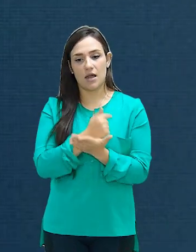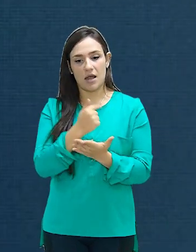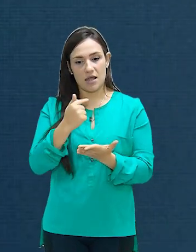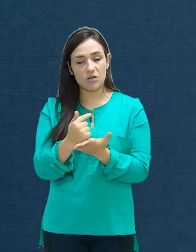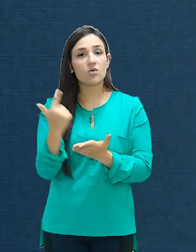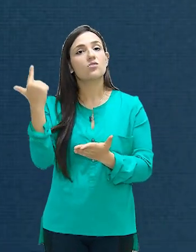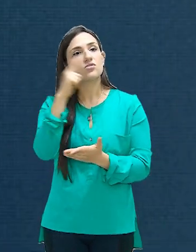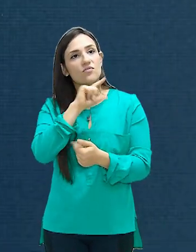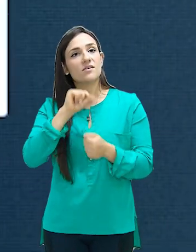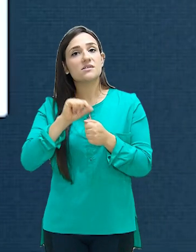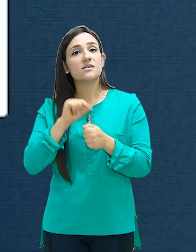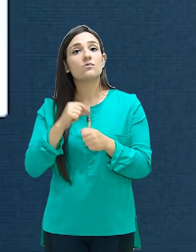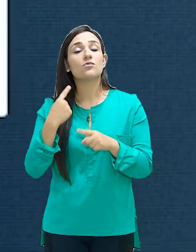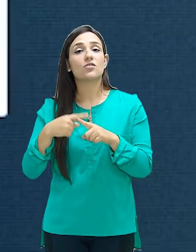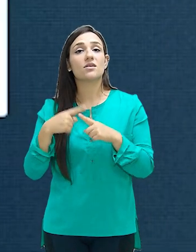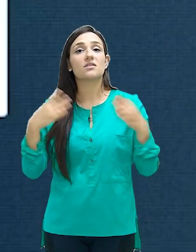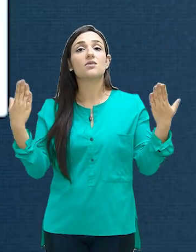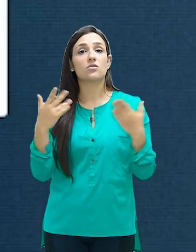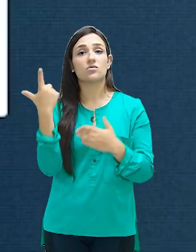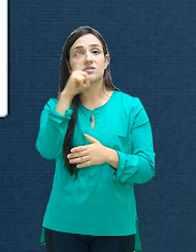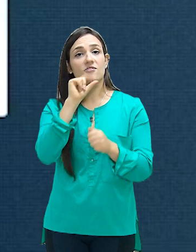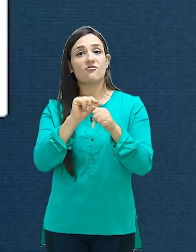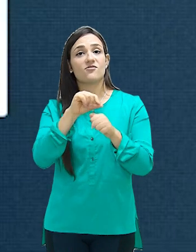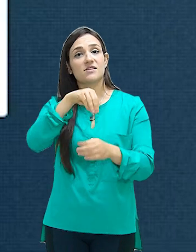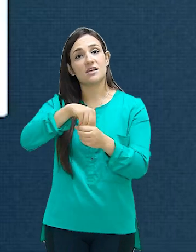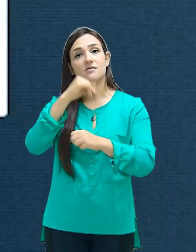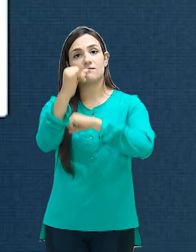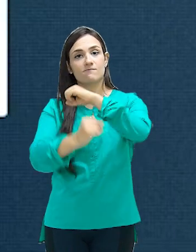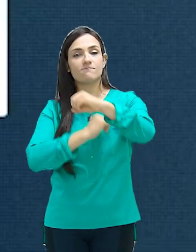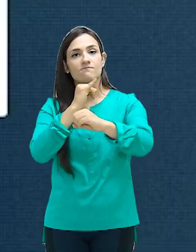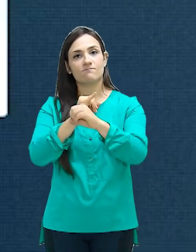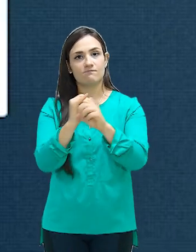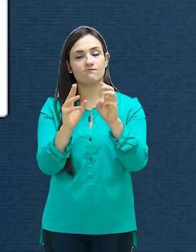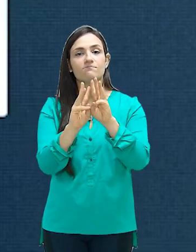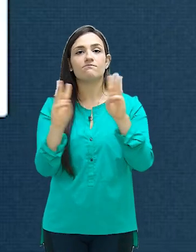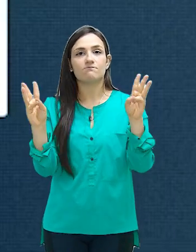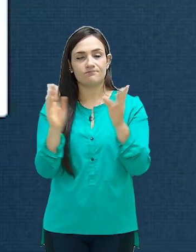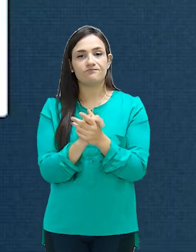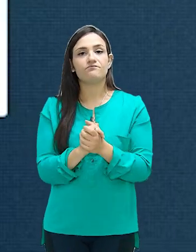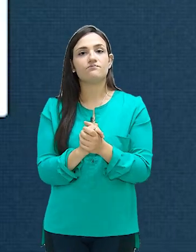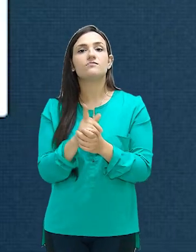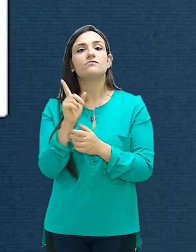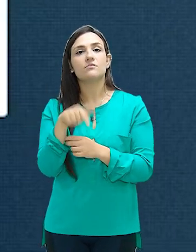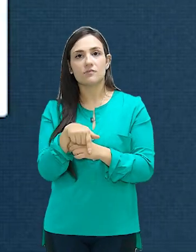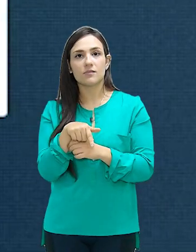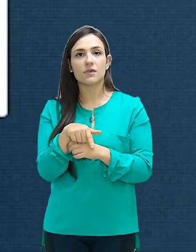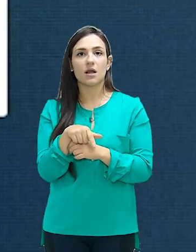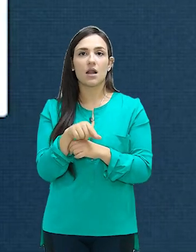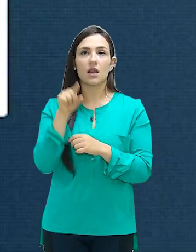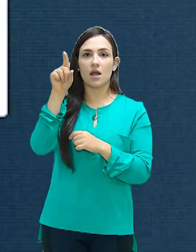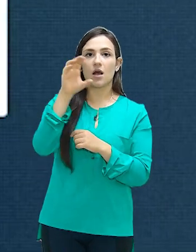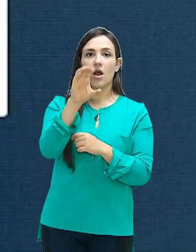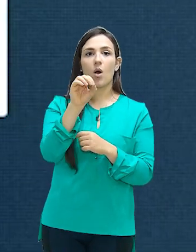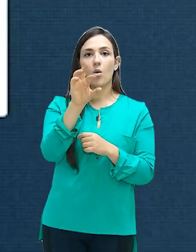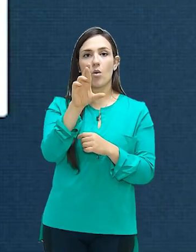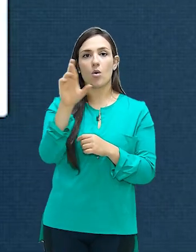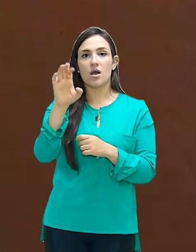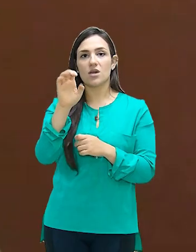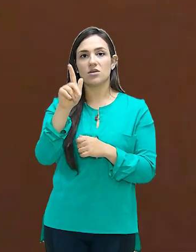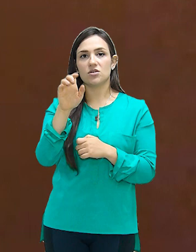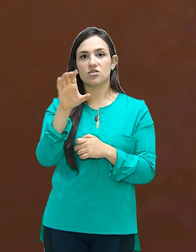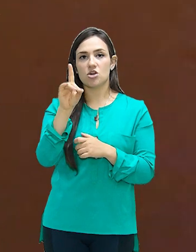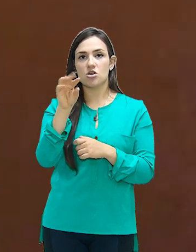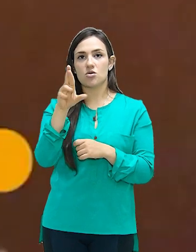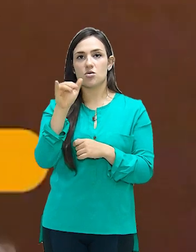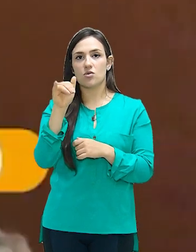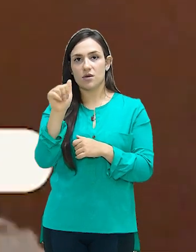brasileiros foram possíveis graças a este provimento editado recentemente pela Corregedoria Nacional de Justiça. A